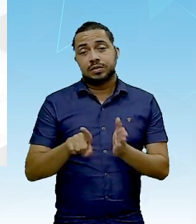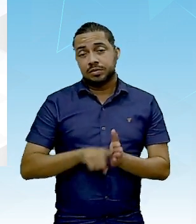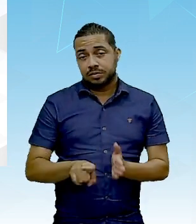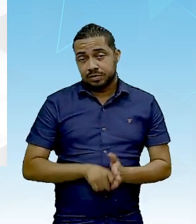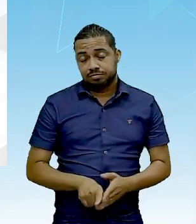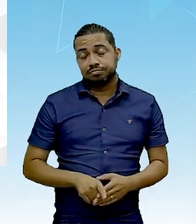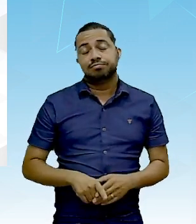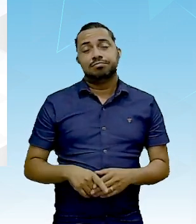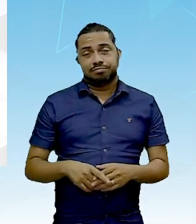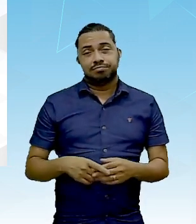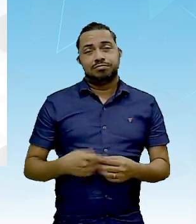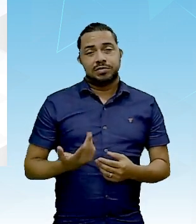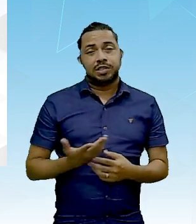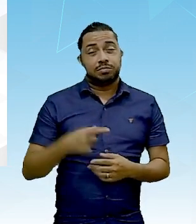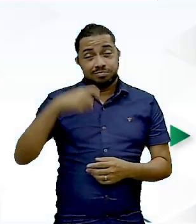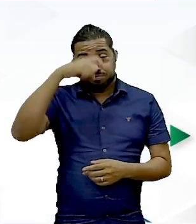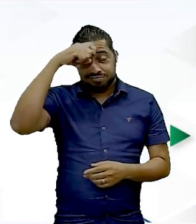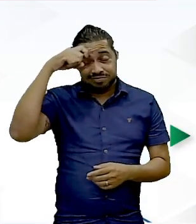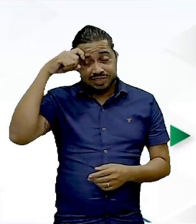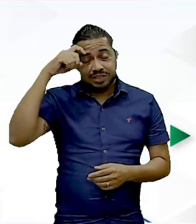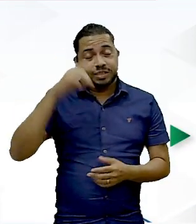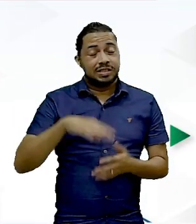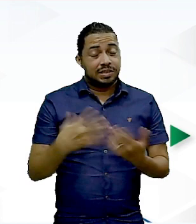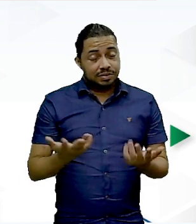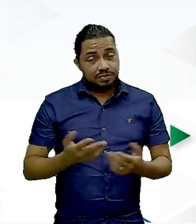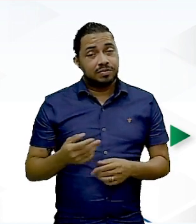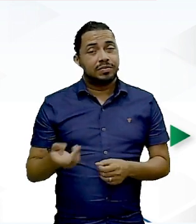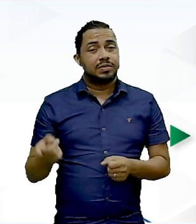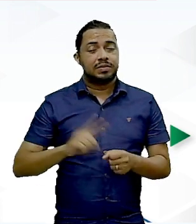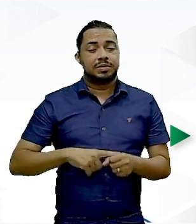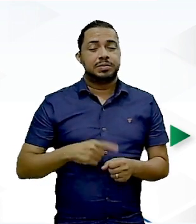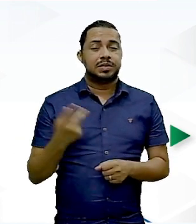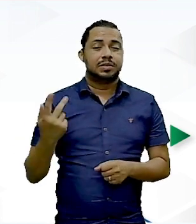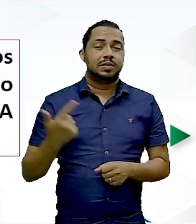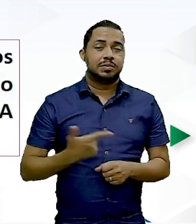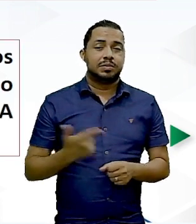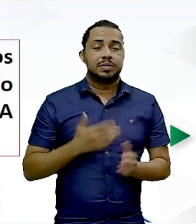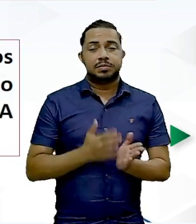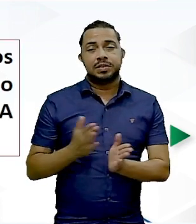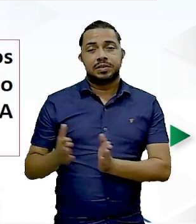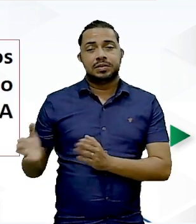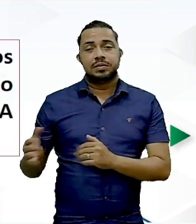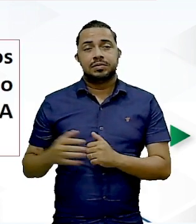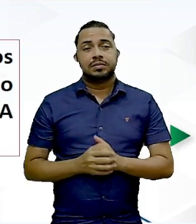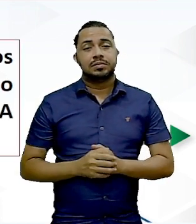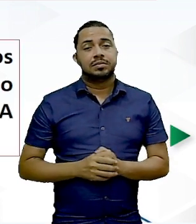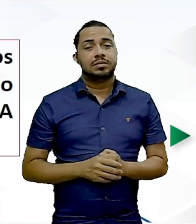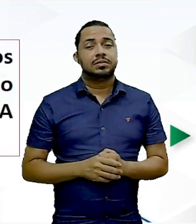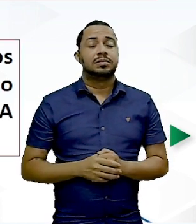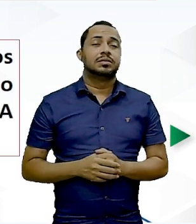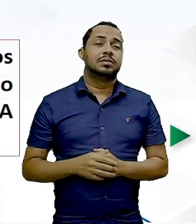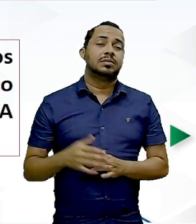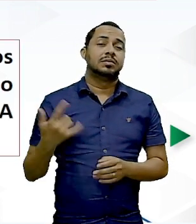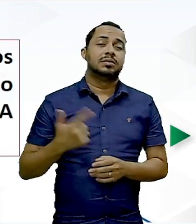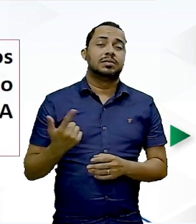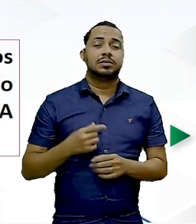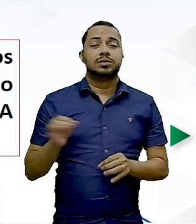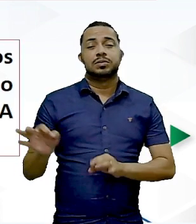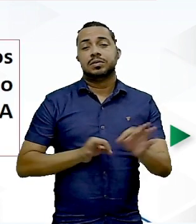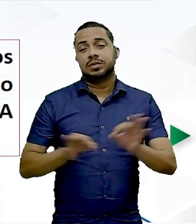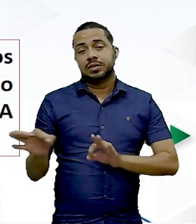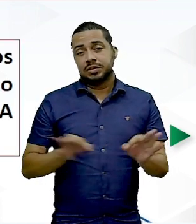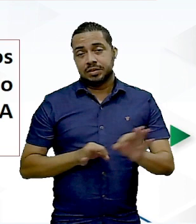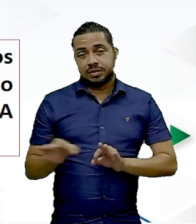muito trabalho, né, meu filho? Vamos lá, então, voltar para a segunda etapa. Obrigado, Jonathan. Olha aí. Em segundo momento,